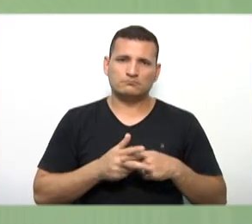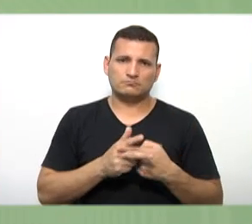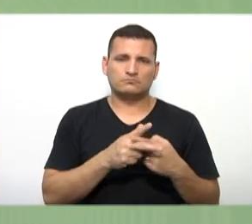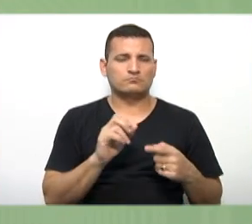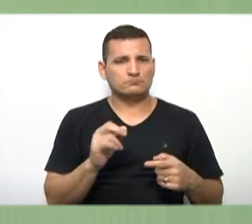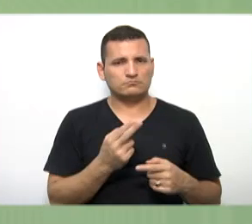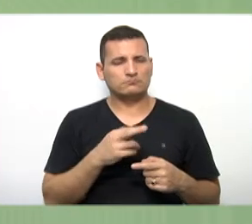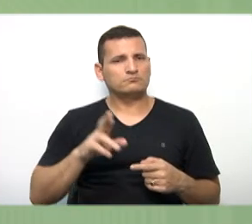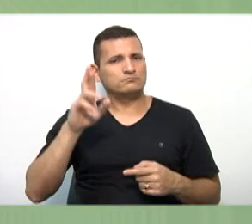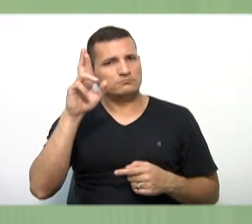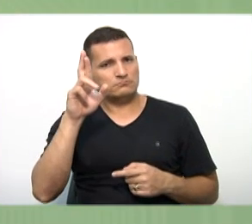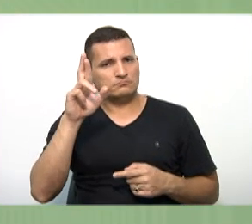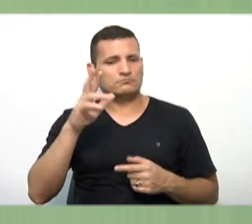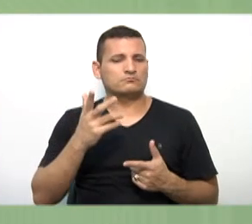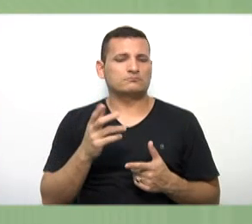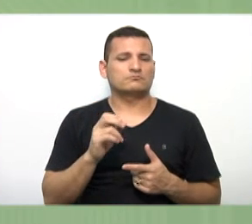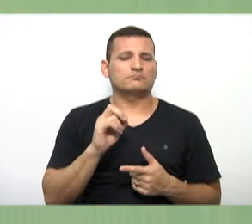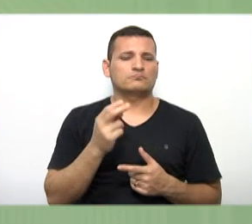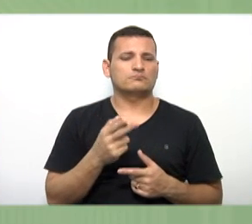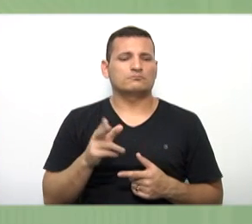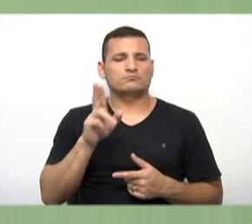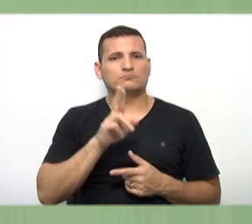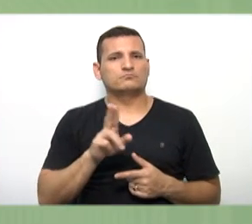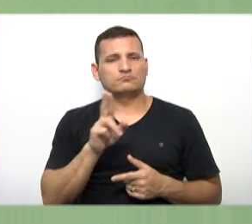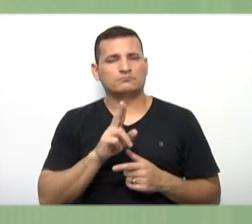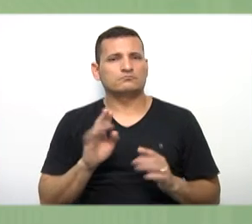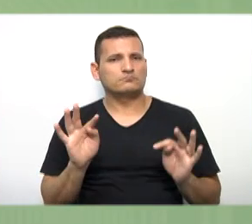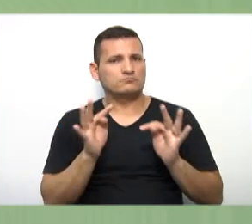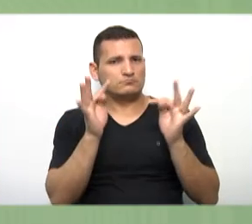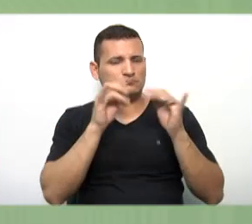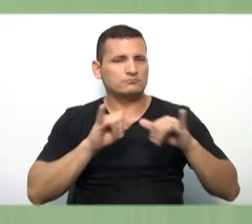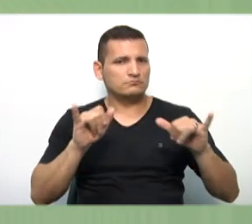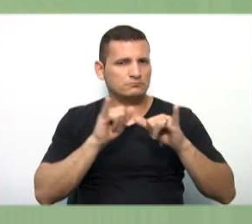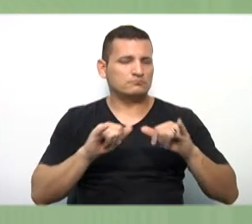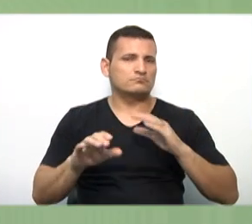de decisão, ou às vezes utilizando a tecnologia da informação